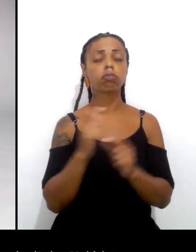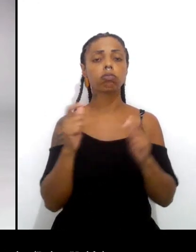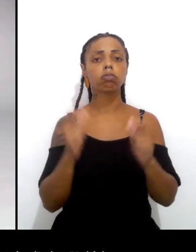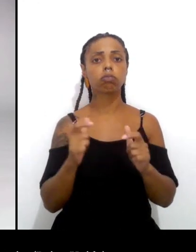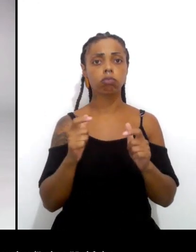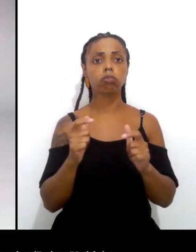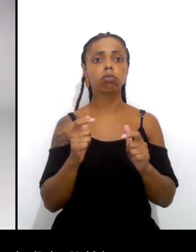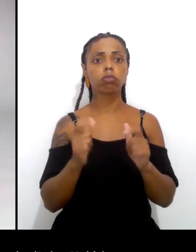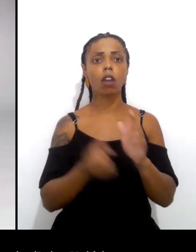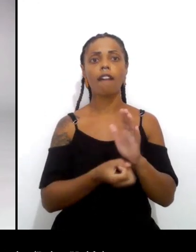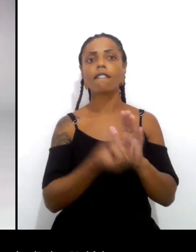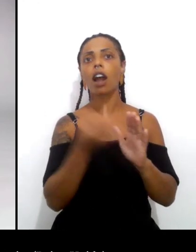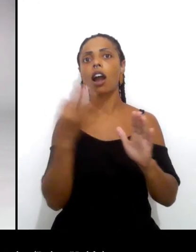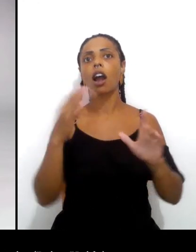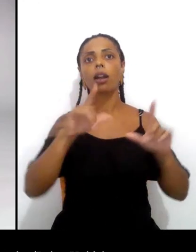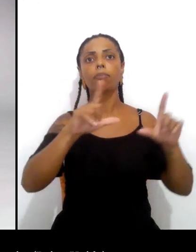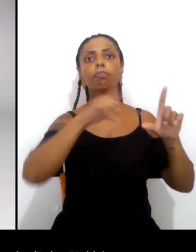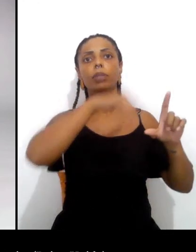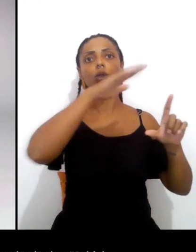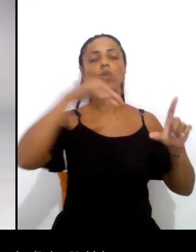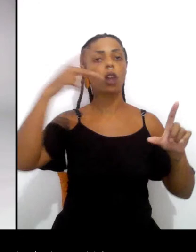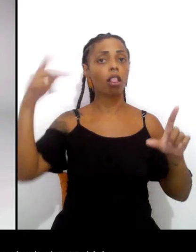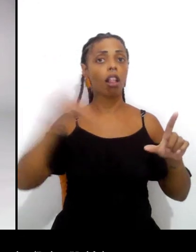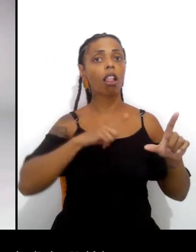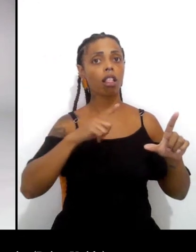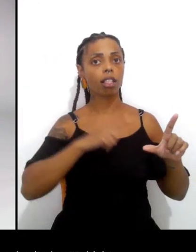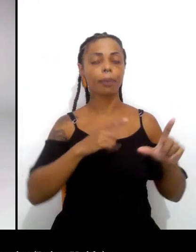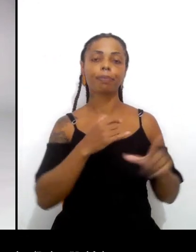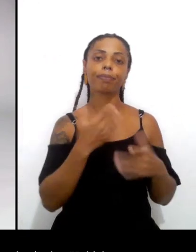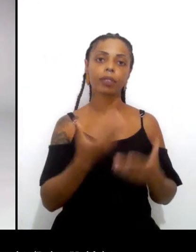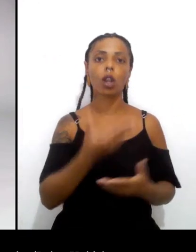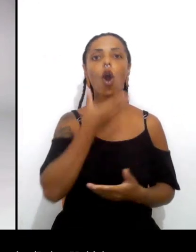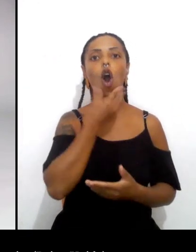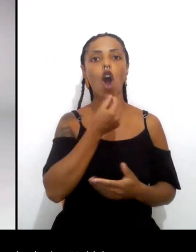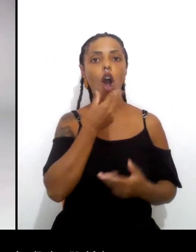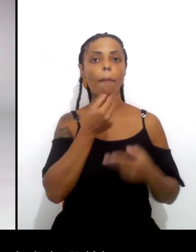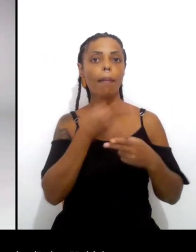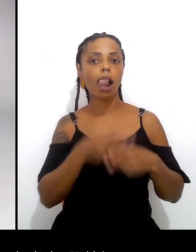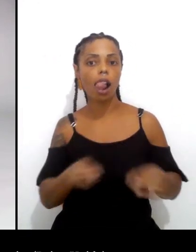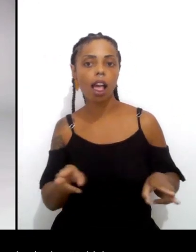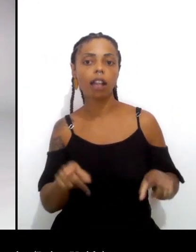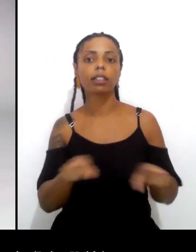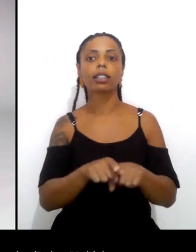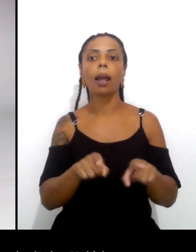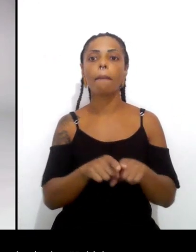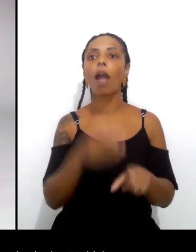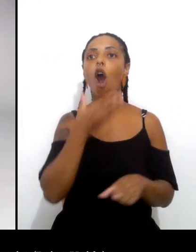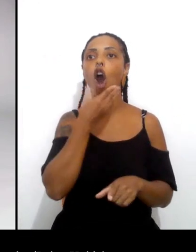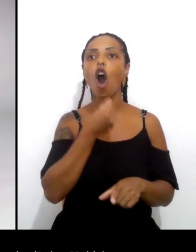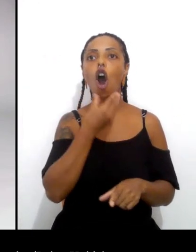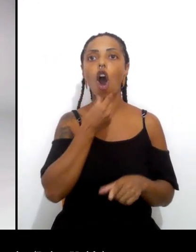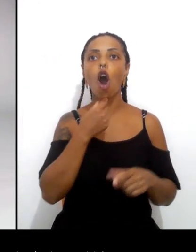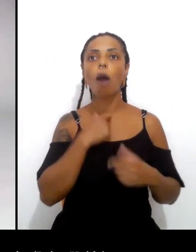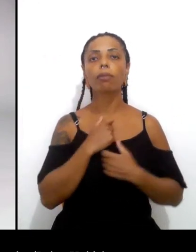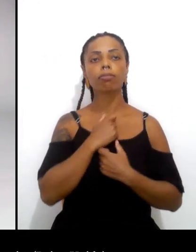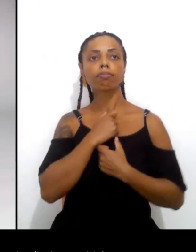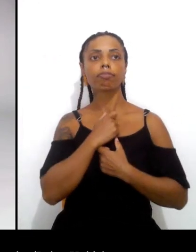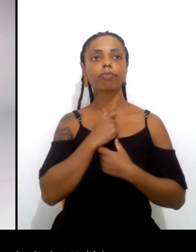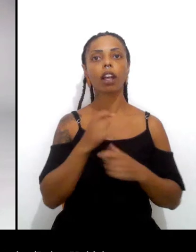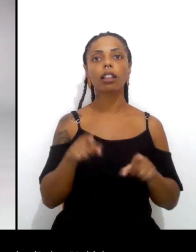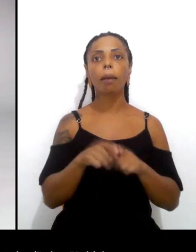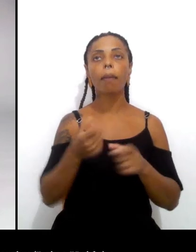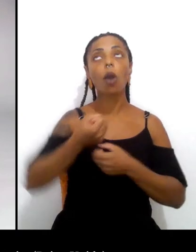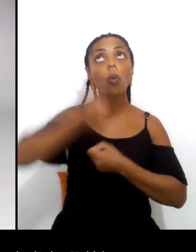em várias das suas pinturas Então os homens sem roupas também homens com terno guarda-chuvas